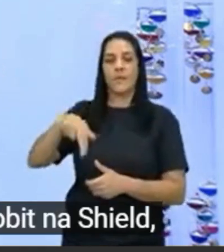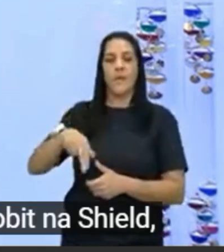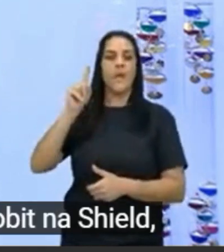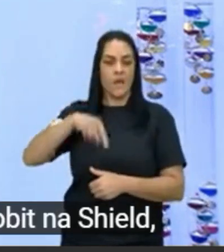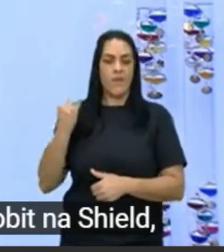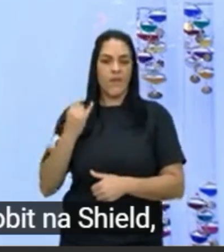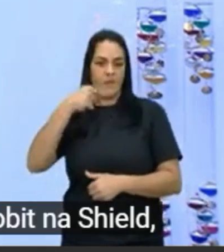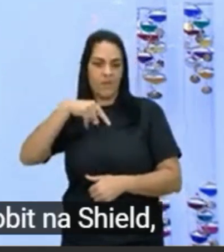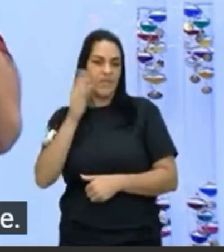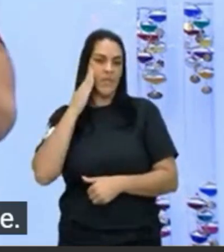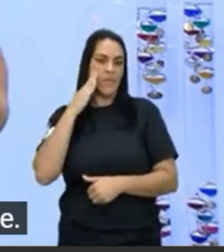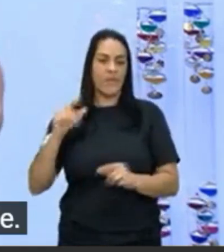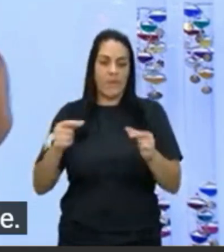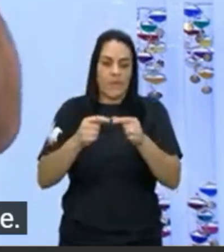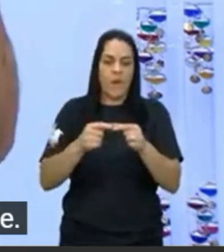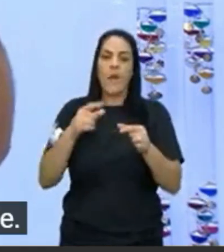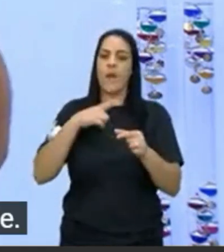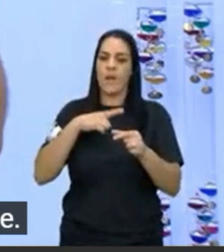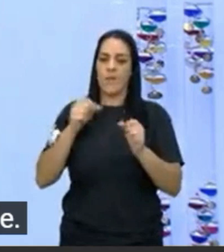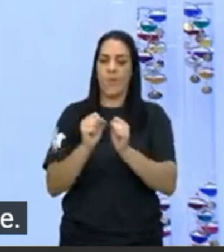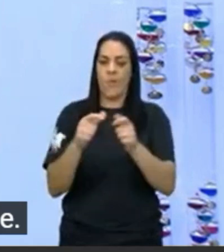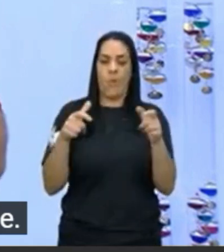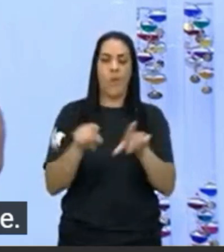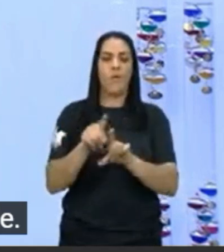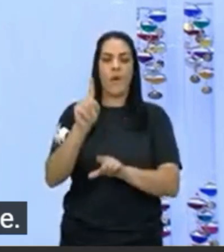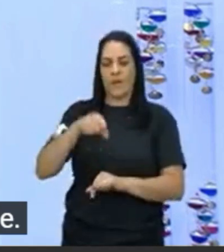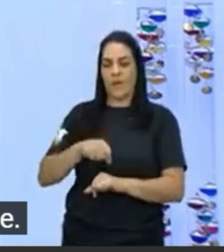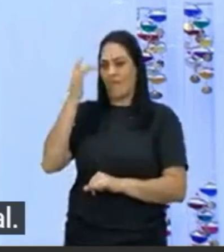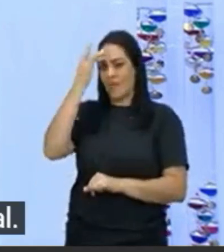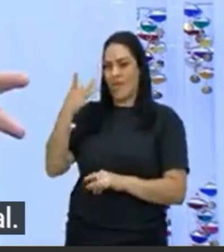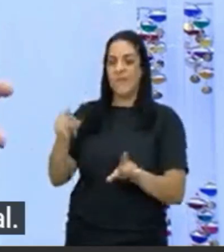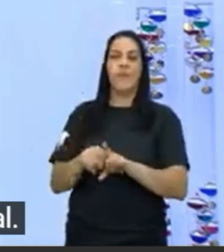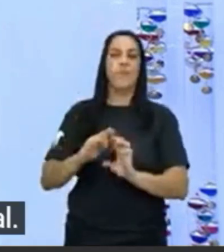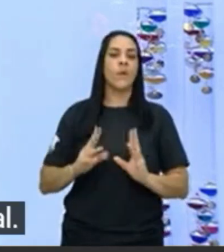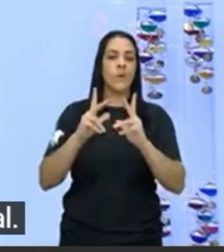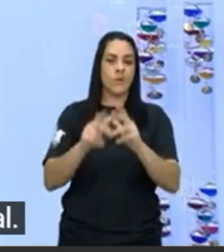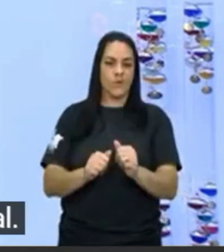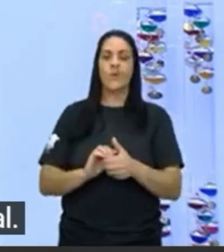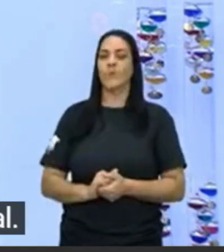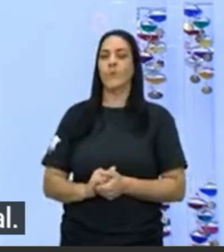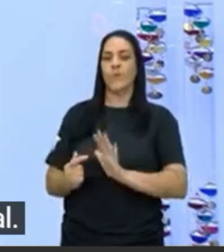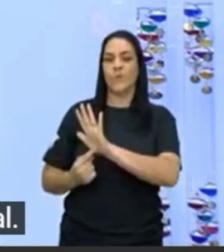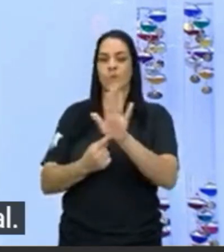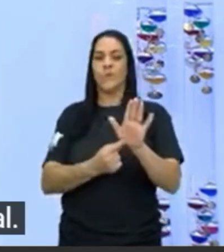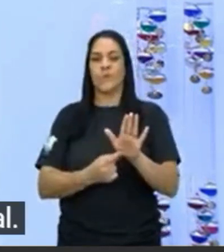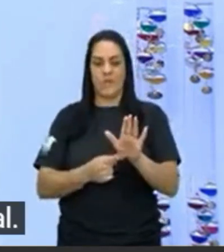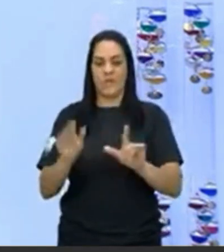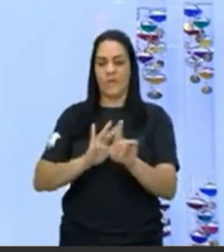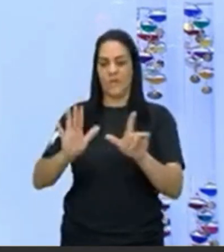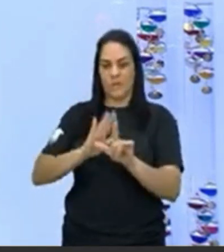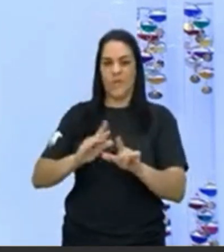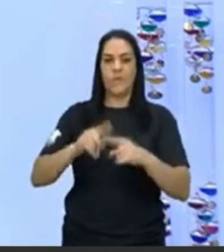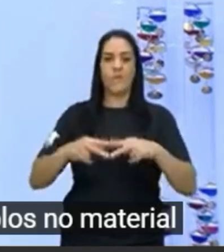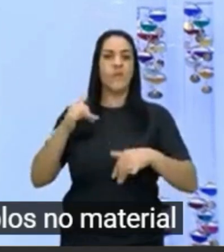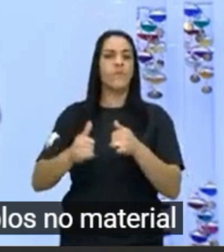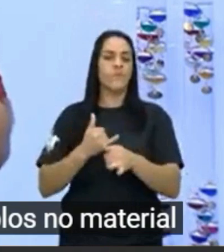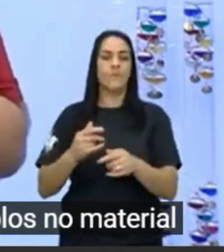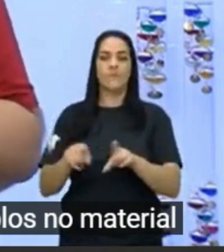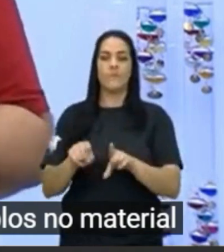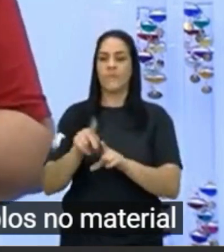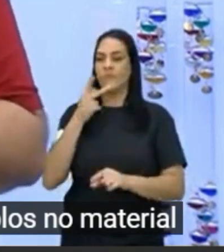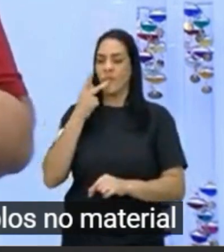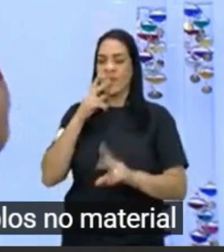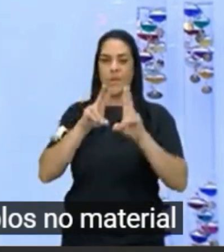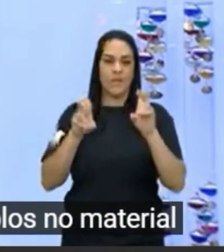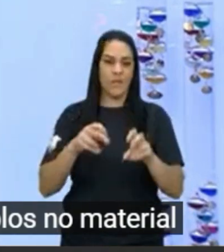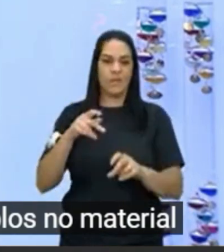saber que quando você conecta ali um Microbit na Shield, você tem um baita upgrade e uma grande facilidade. Tudo isso está lá ilustrado no nosso material digital. Falando